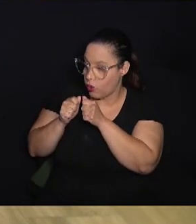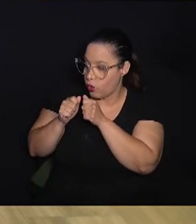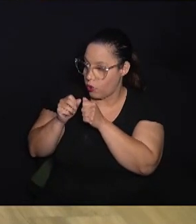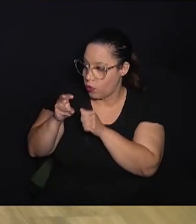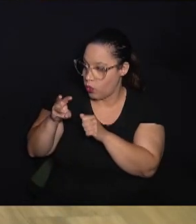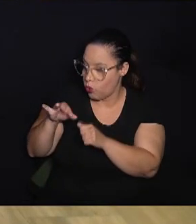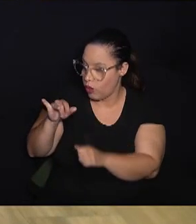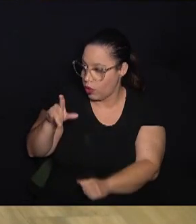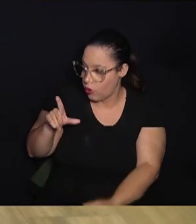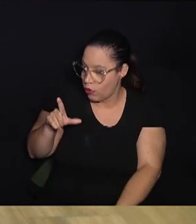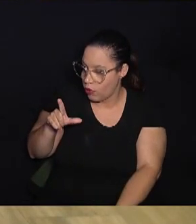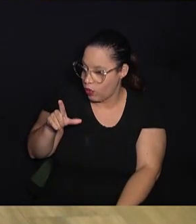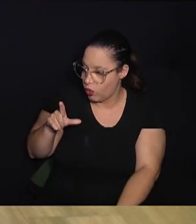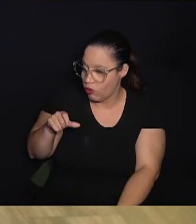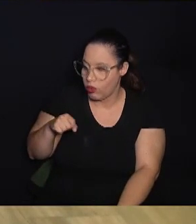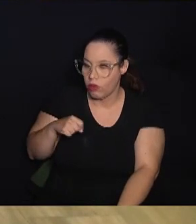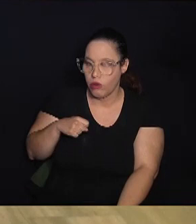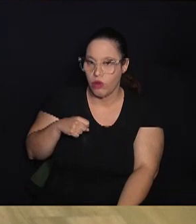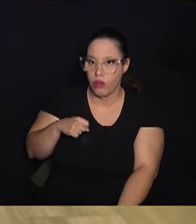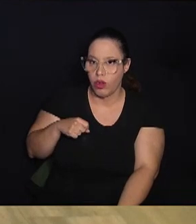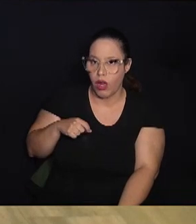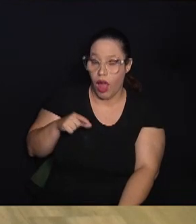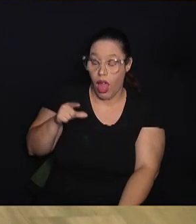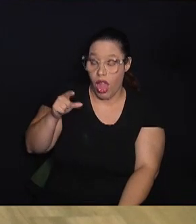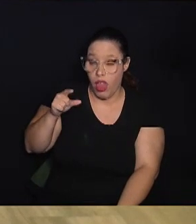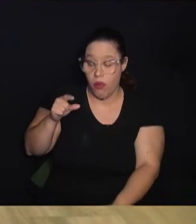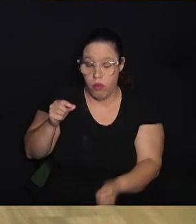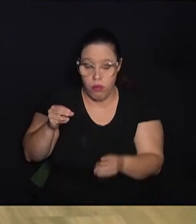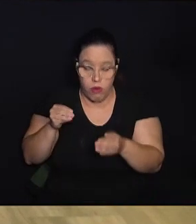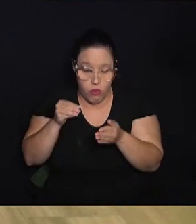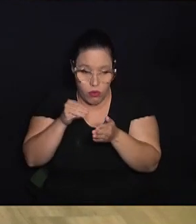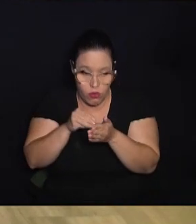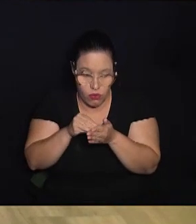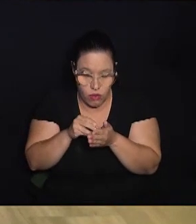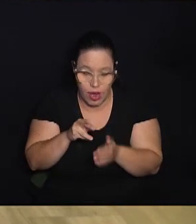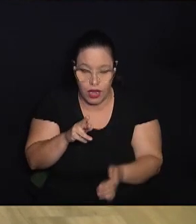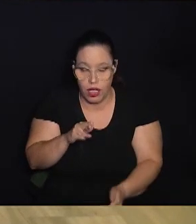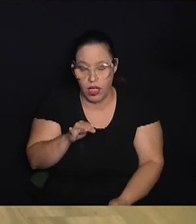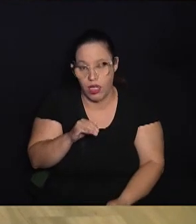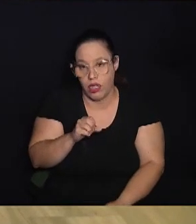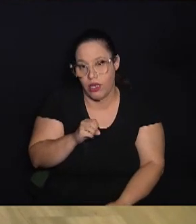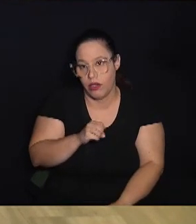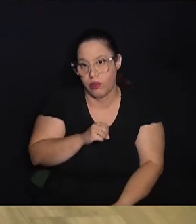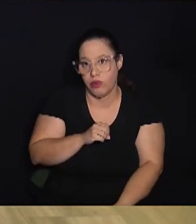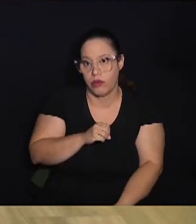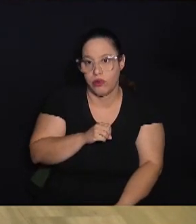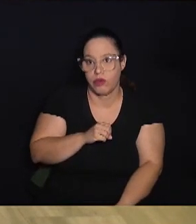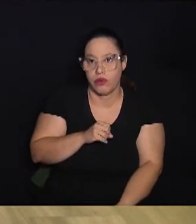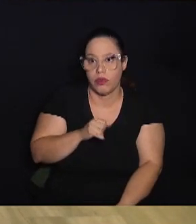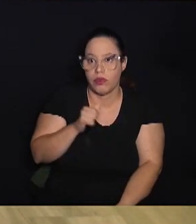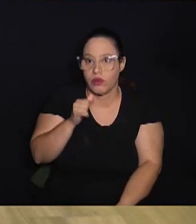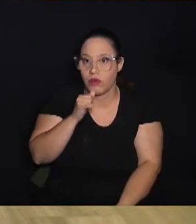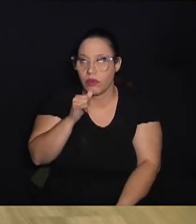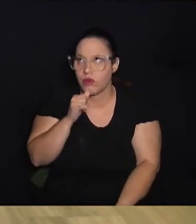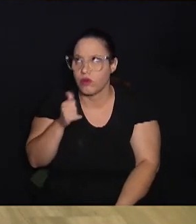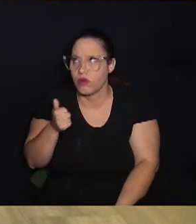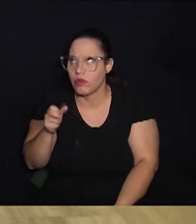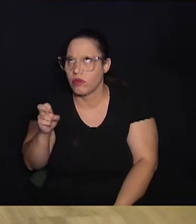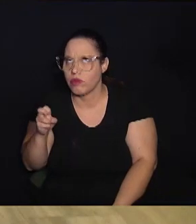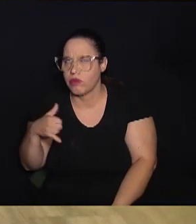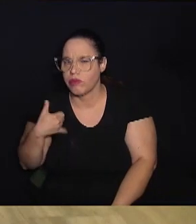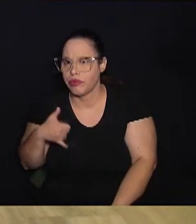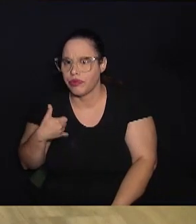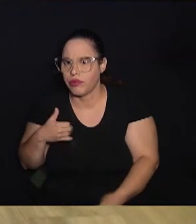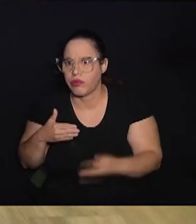na época Ainda assim a gente tinha pouco acesso só quadrinho europeu então quando eu descobri moebius por exemplo que sei lá tinha uns 15 anos o mundo